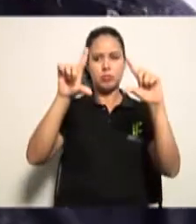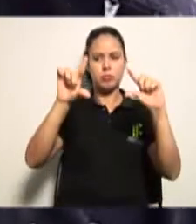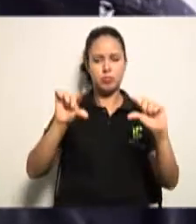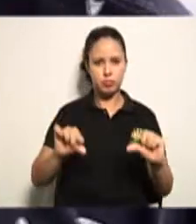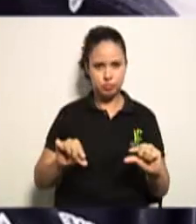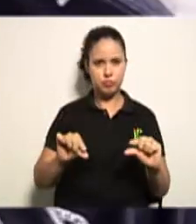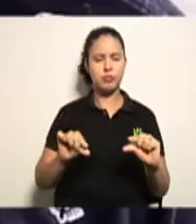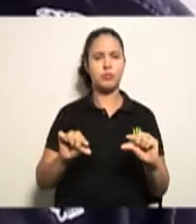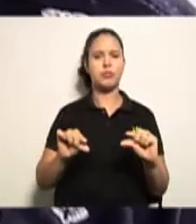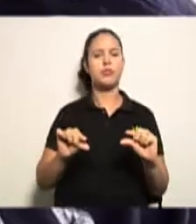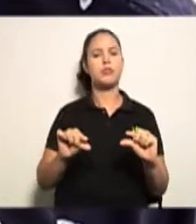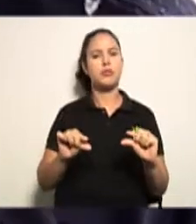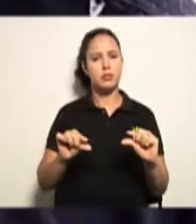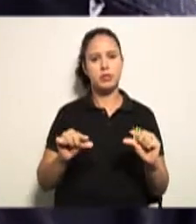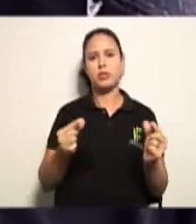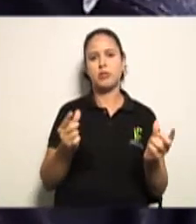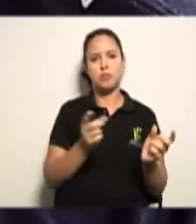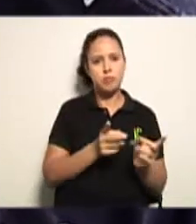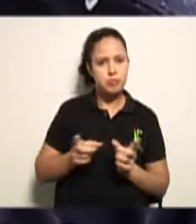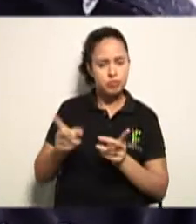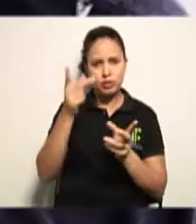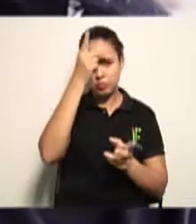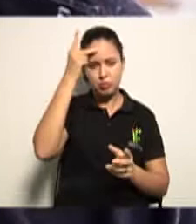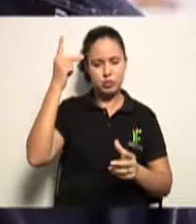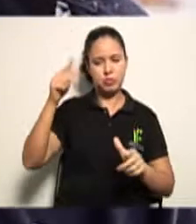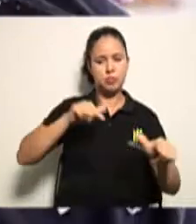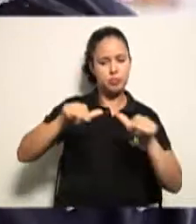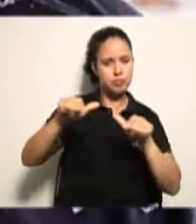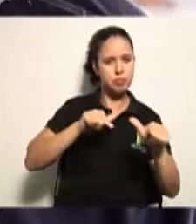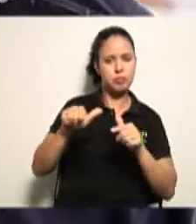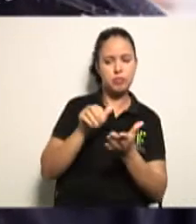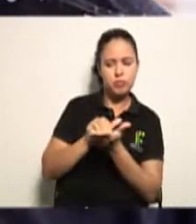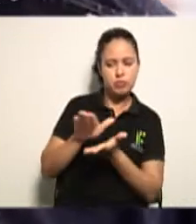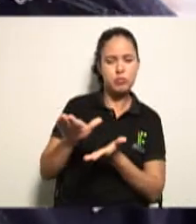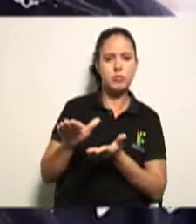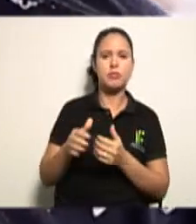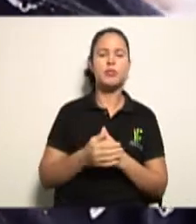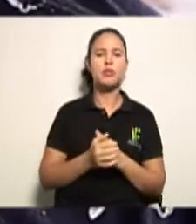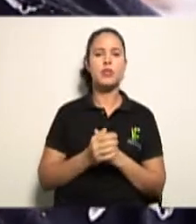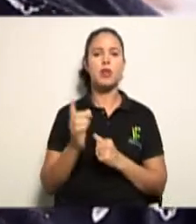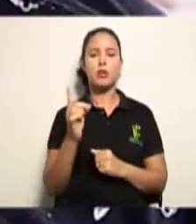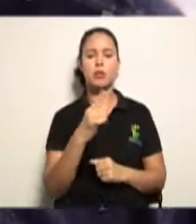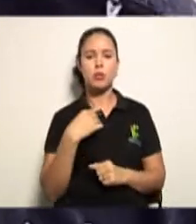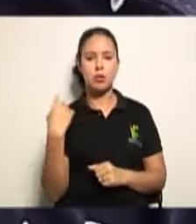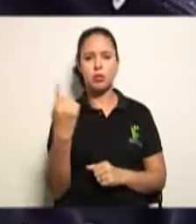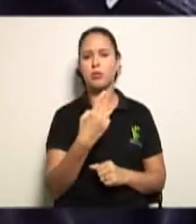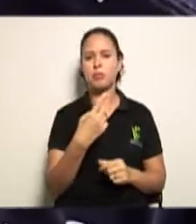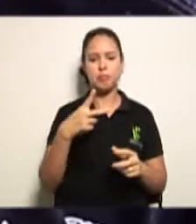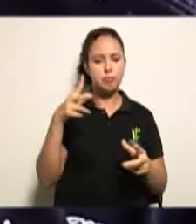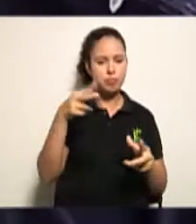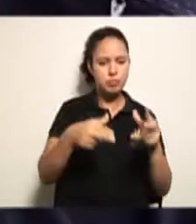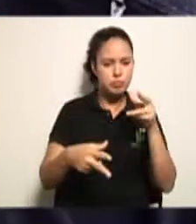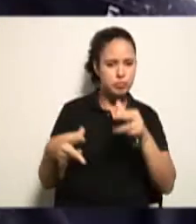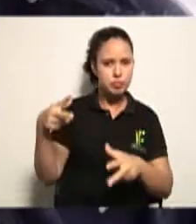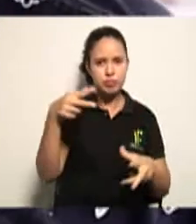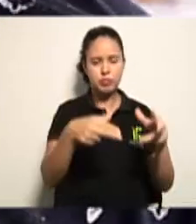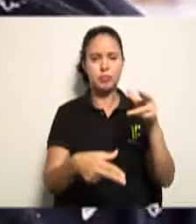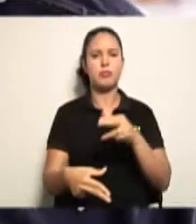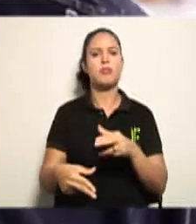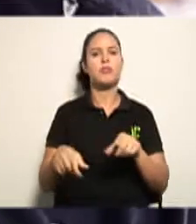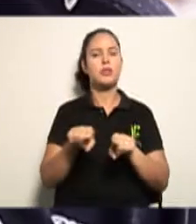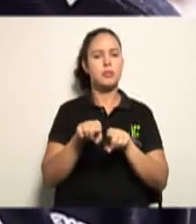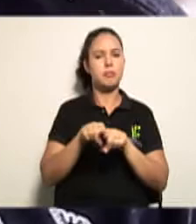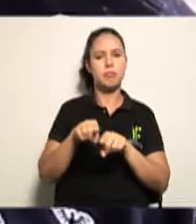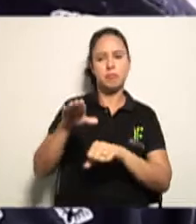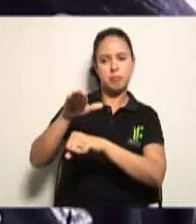custos, né, diminuí funcionário. Aqui a gente estamos fazendo de tudo, cortando o máximo possível, contratando os